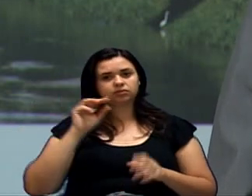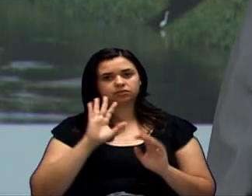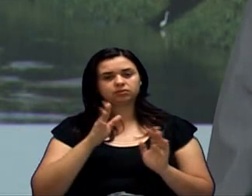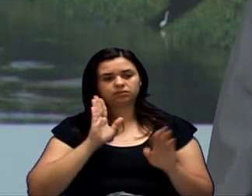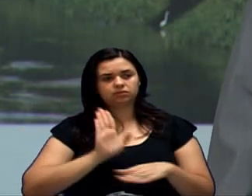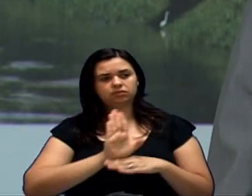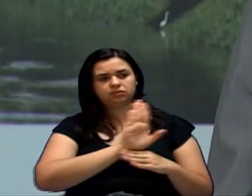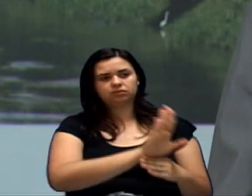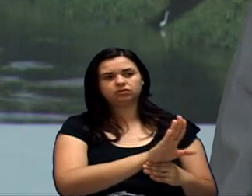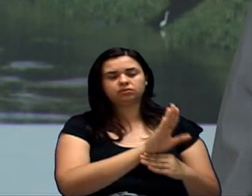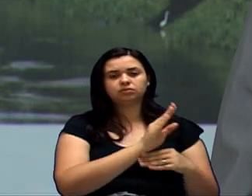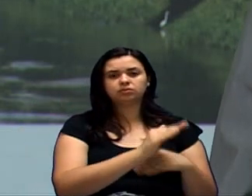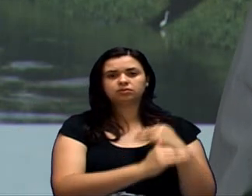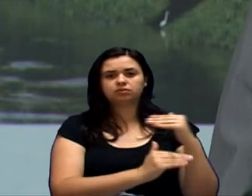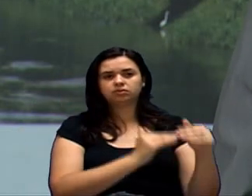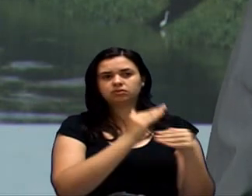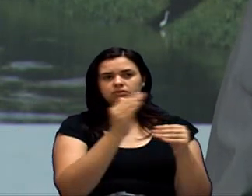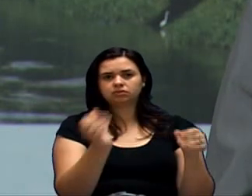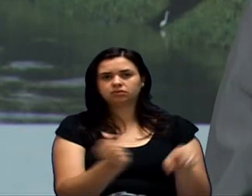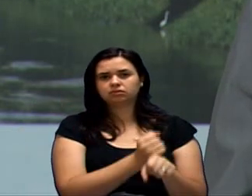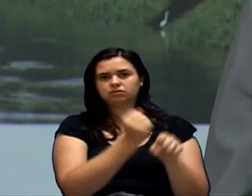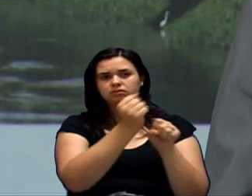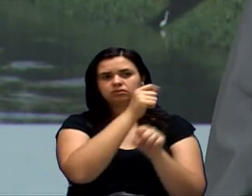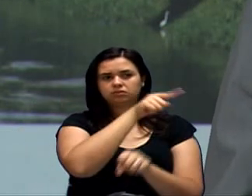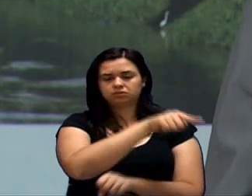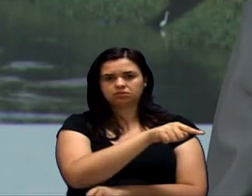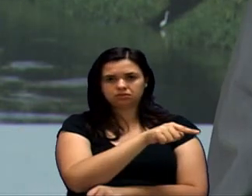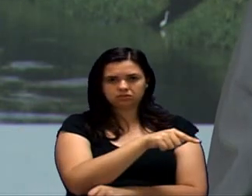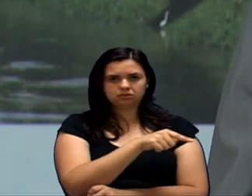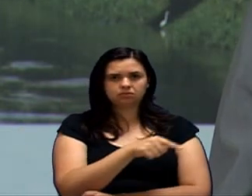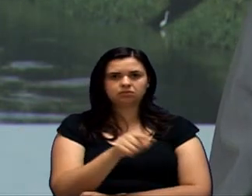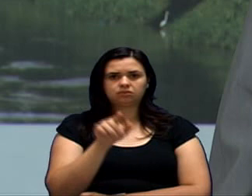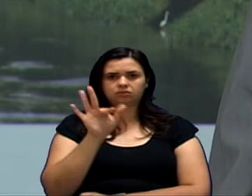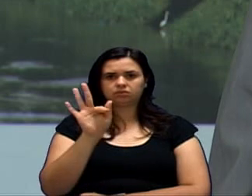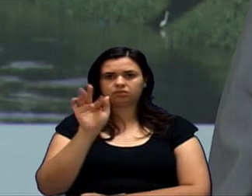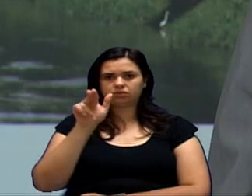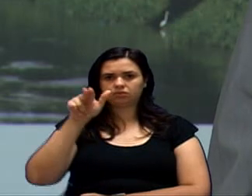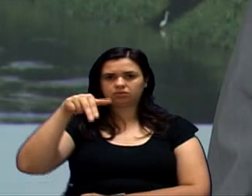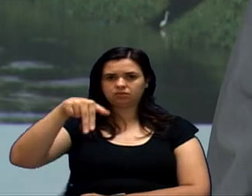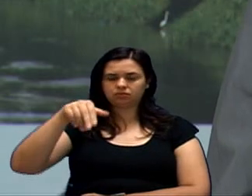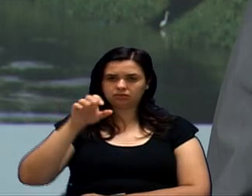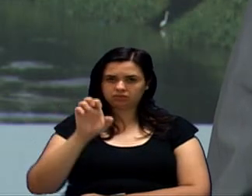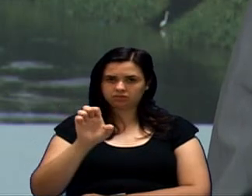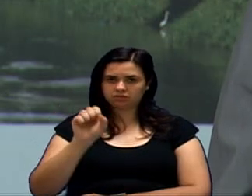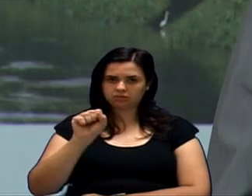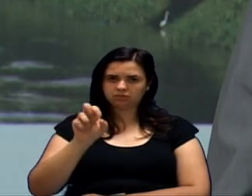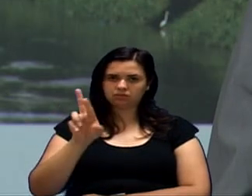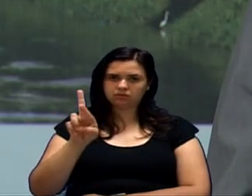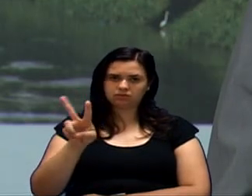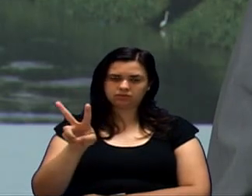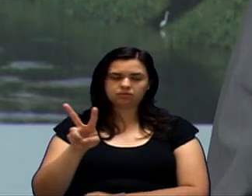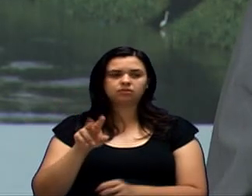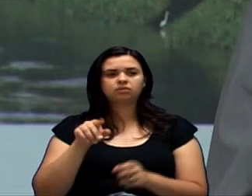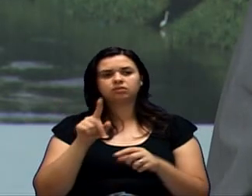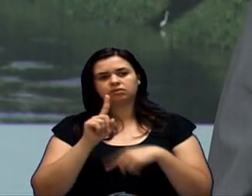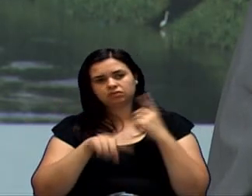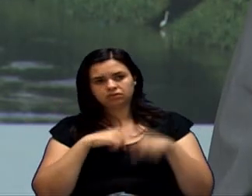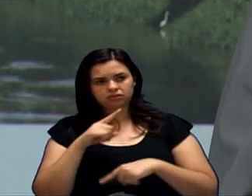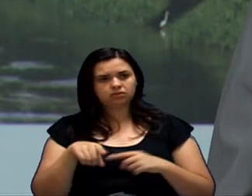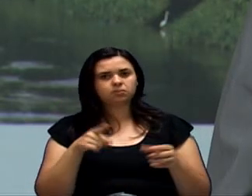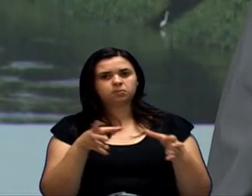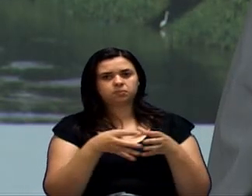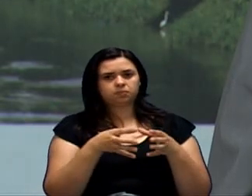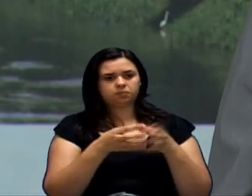a construir a Fundação de Seguridade dos Servidores Públicos Municipais. Vamos estar formando uma